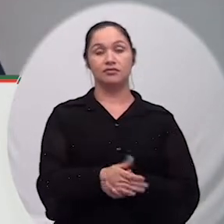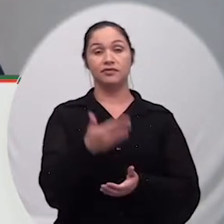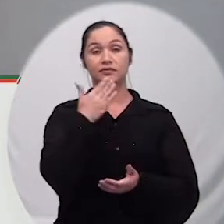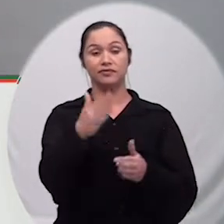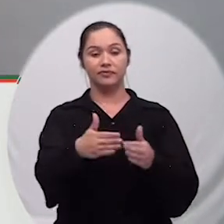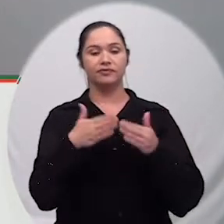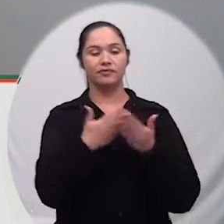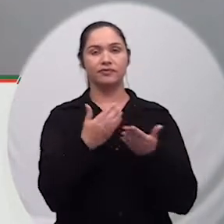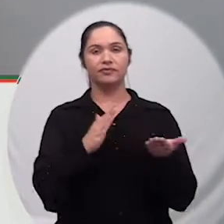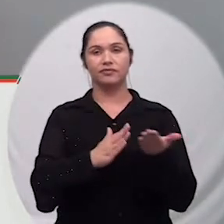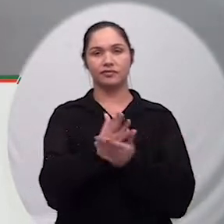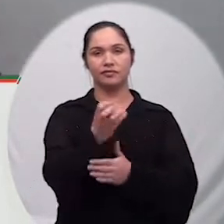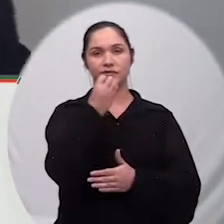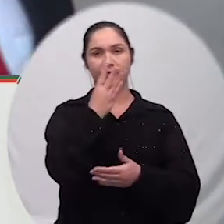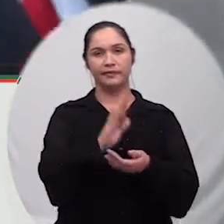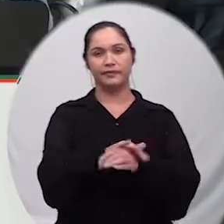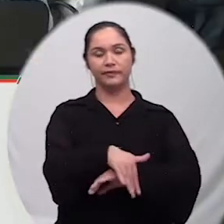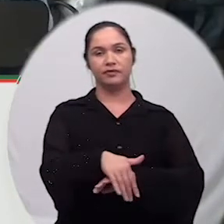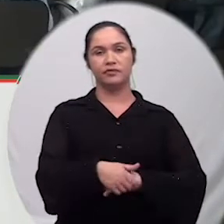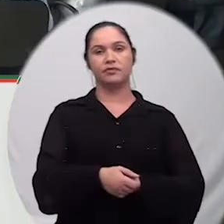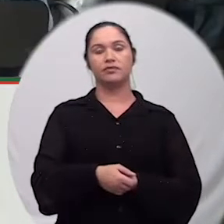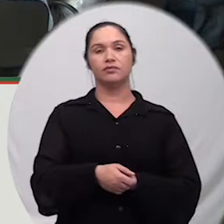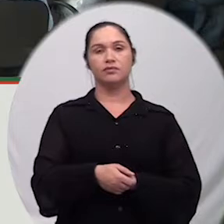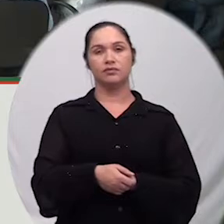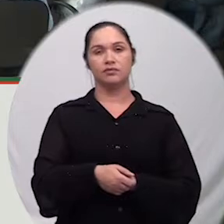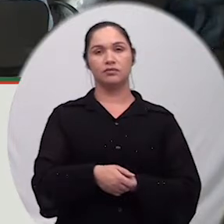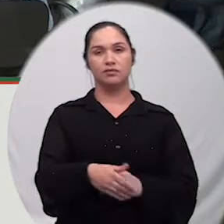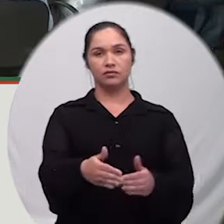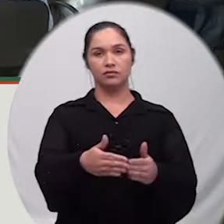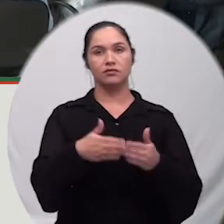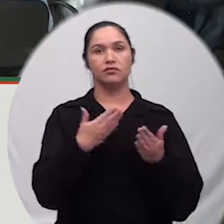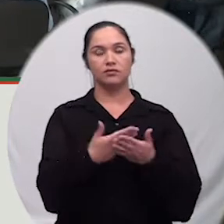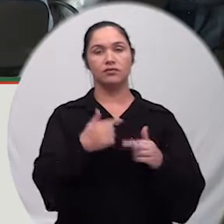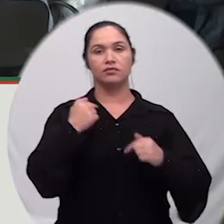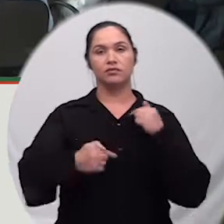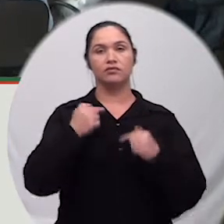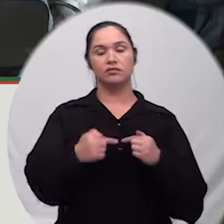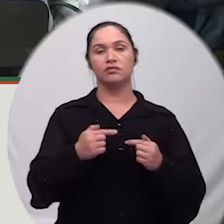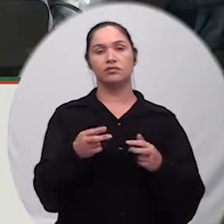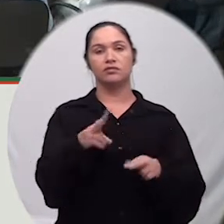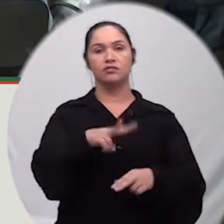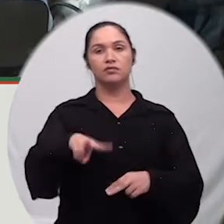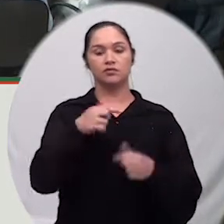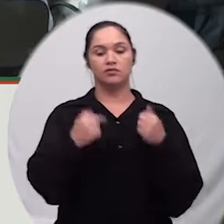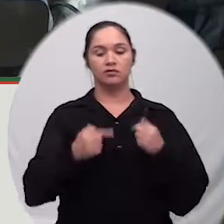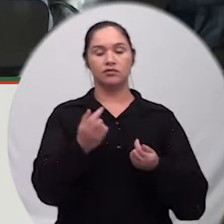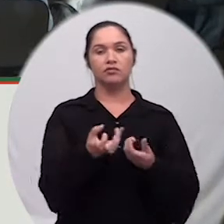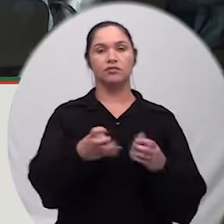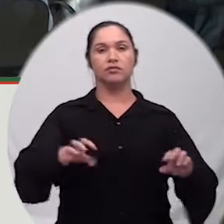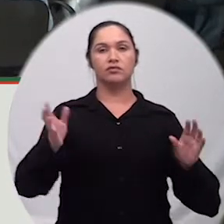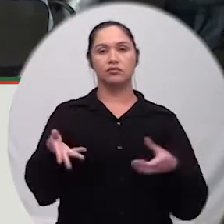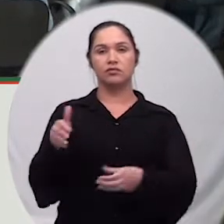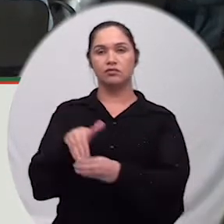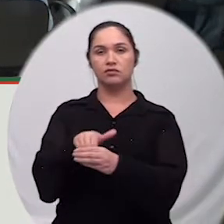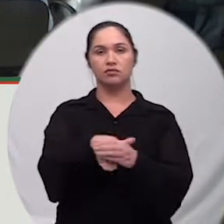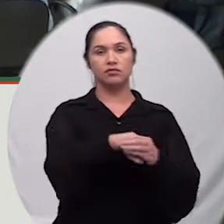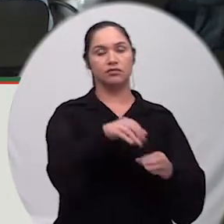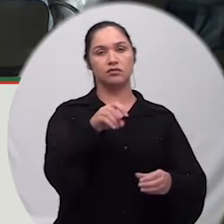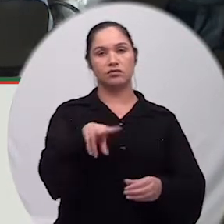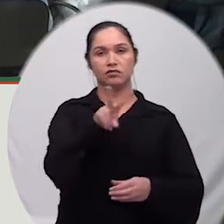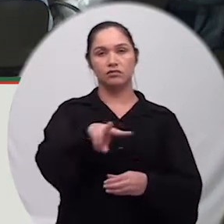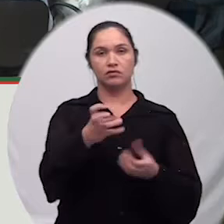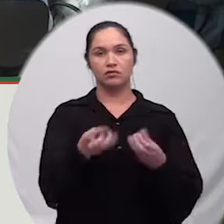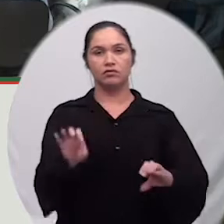peço a aprovação desse requerimento. Boa noite. Requerimento continua em discussão. Não havendo quem queira discutir, está em votação. Os contrários